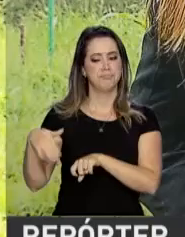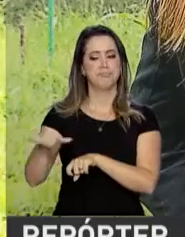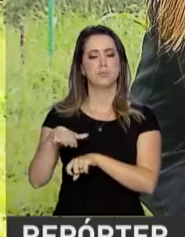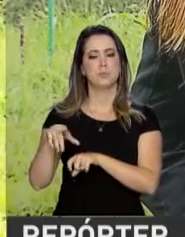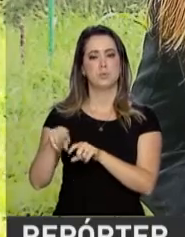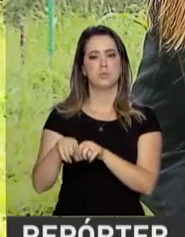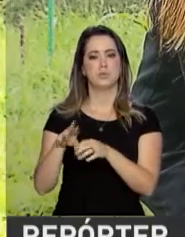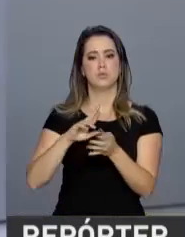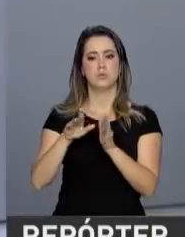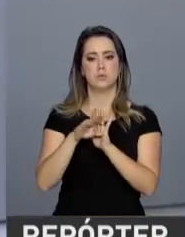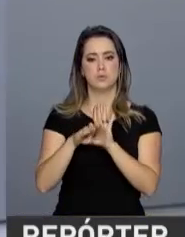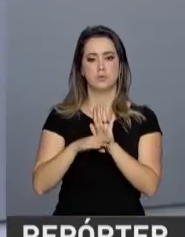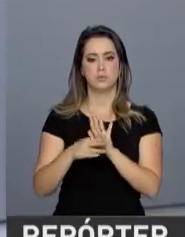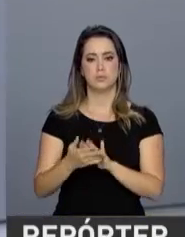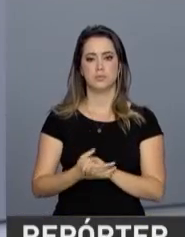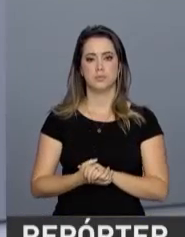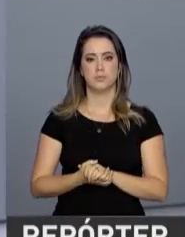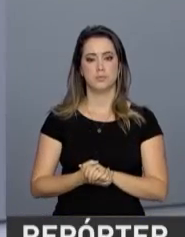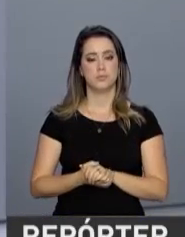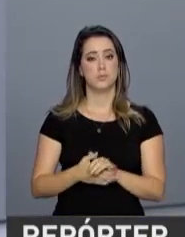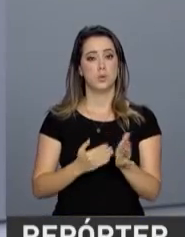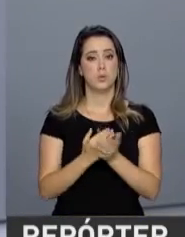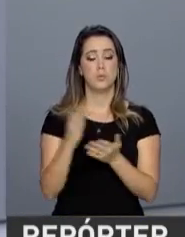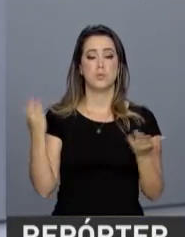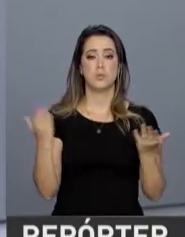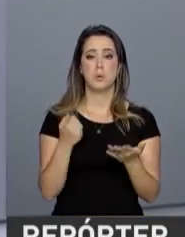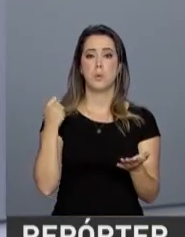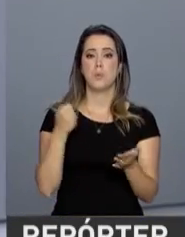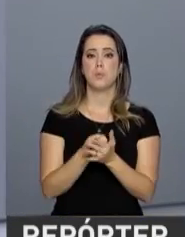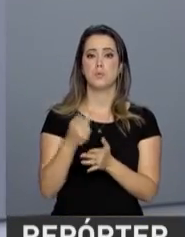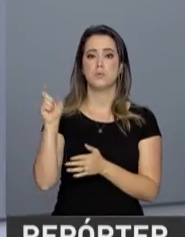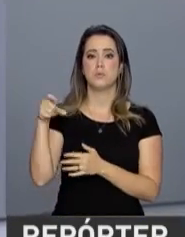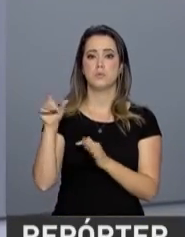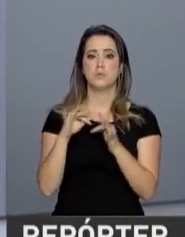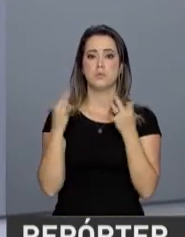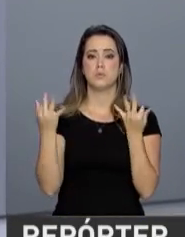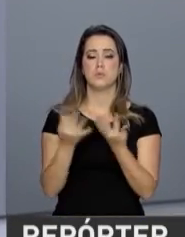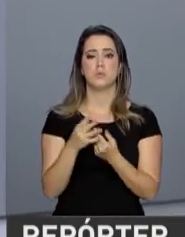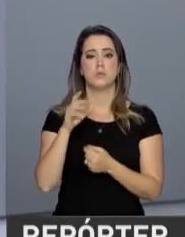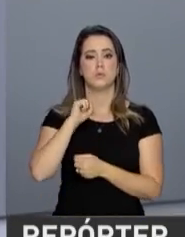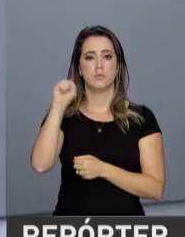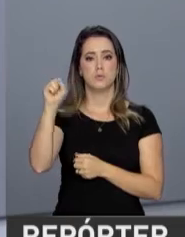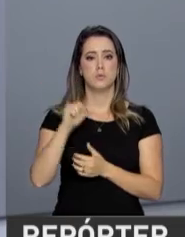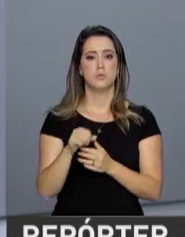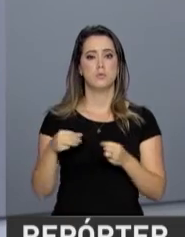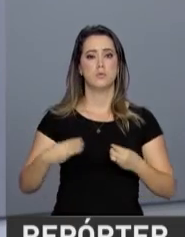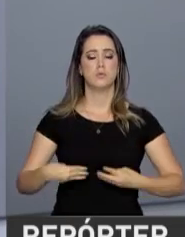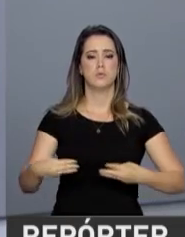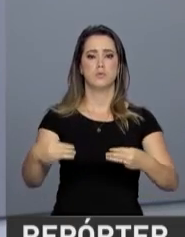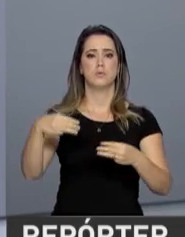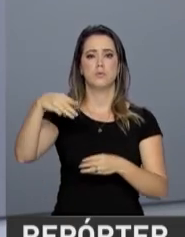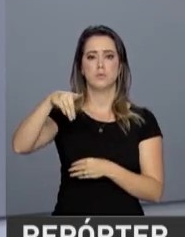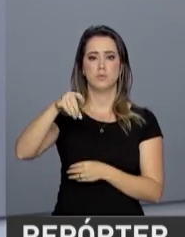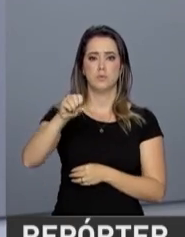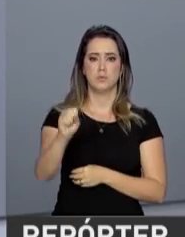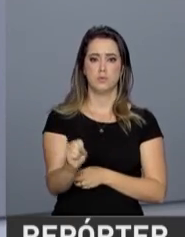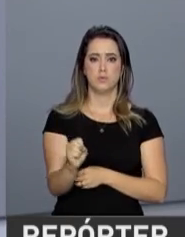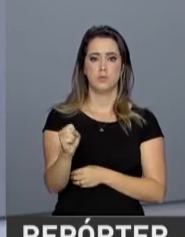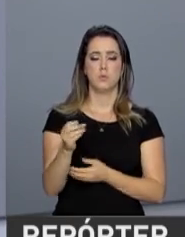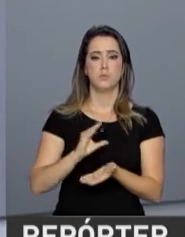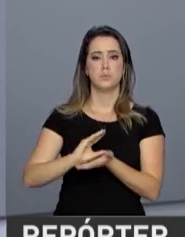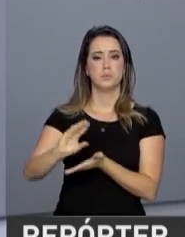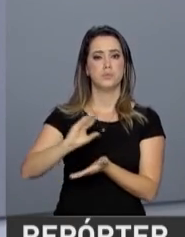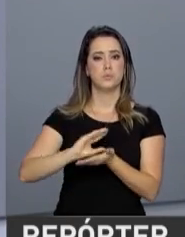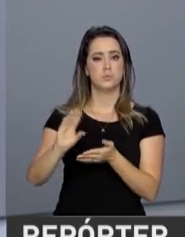nesse espaço e começou hoje o pagamento do bolsa família de abril o ministério do desenvolvimento social